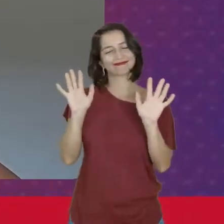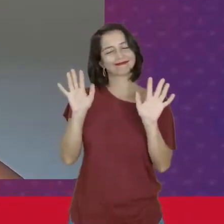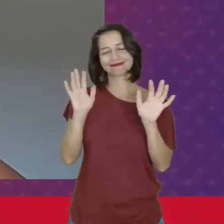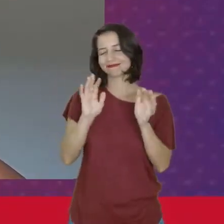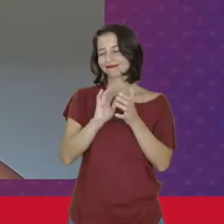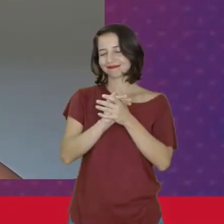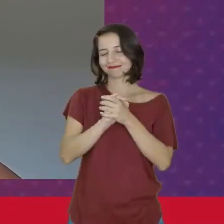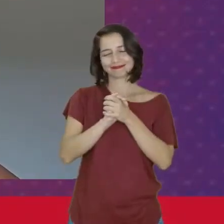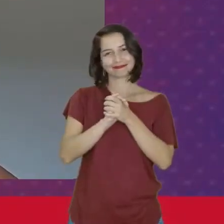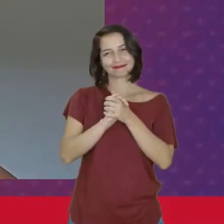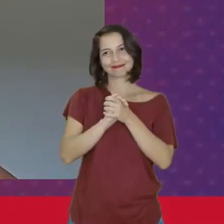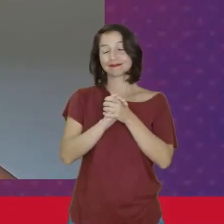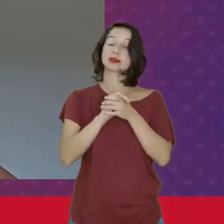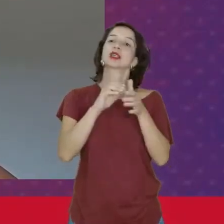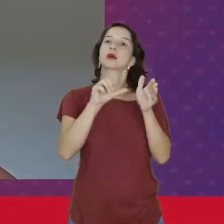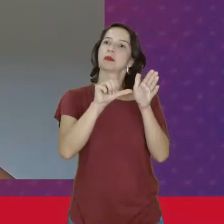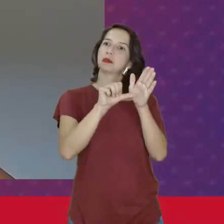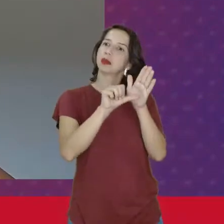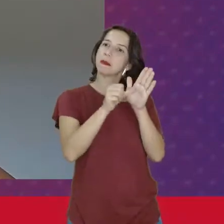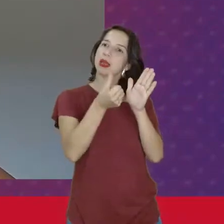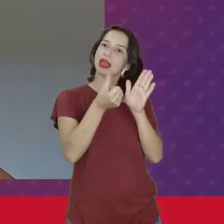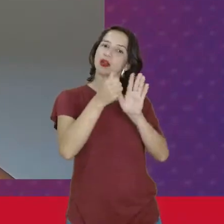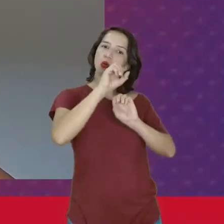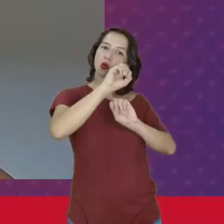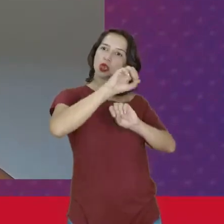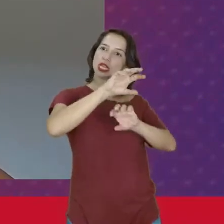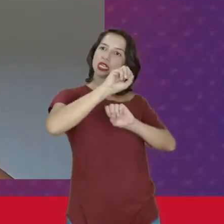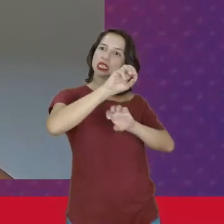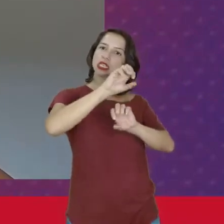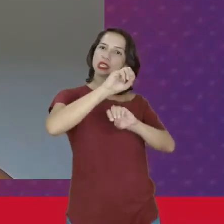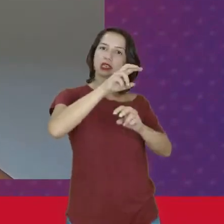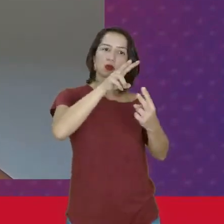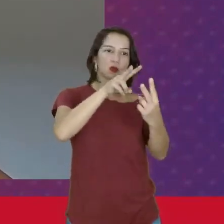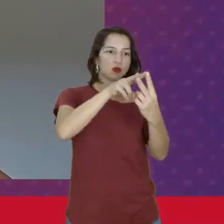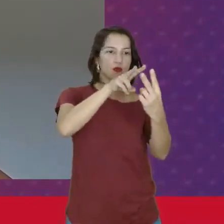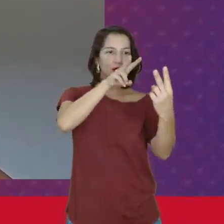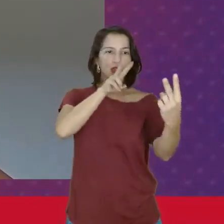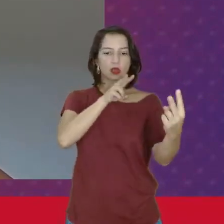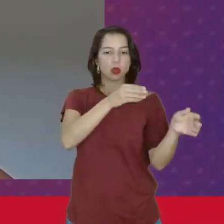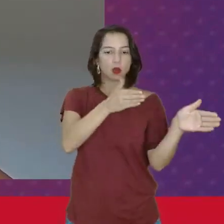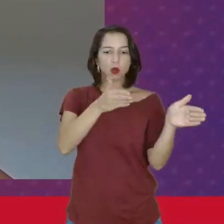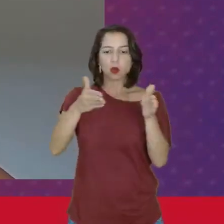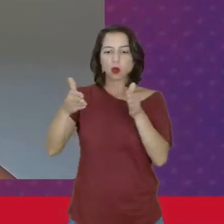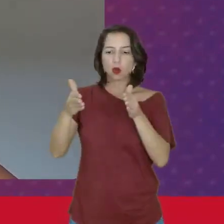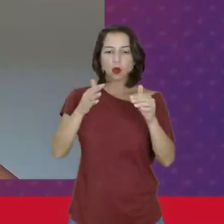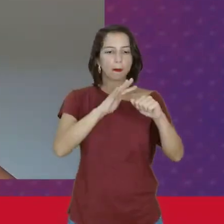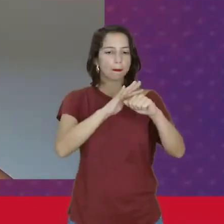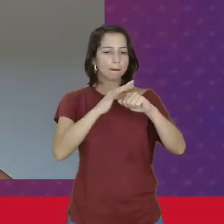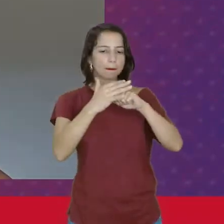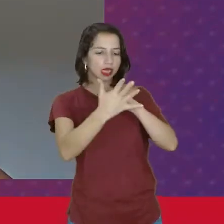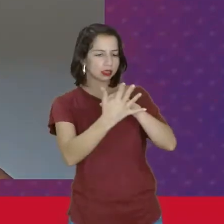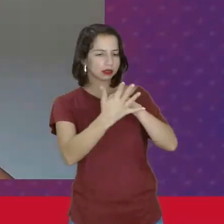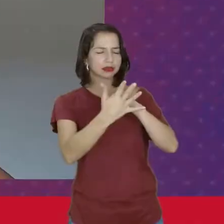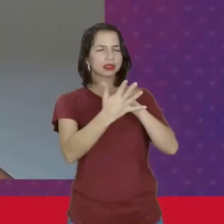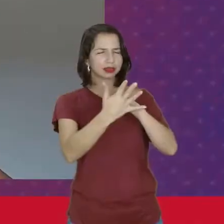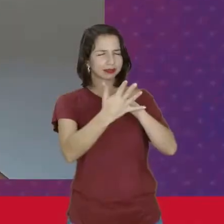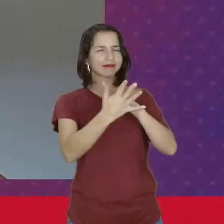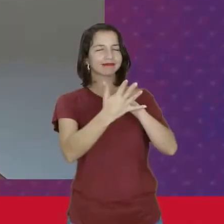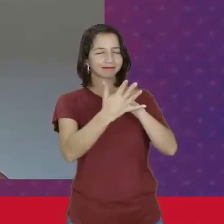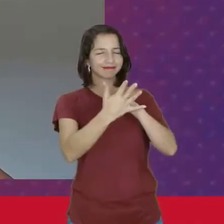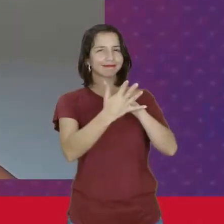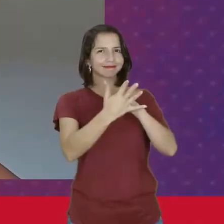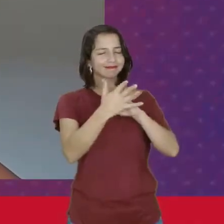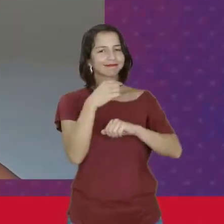Primeiro, com a digitalização que houve durante a pandemia, Nós desenvolvemos bastante,